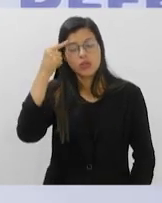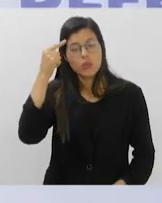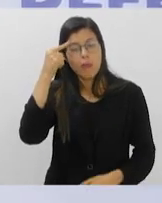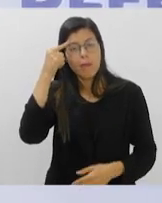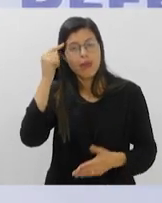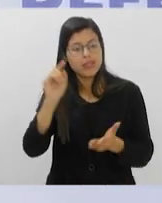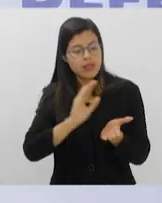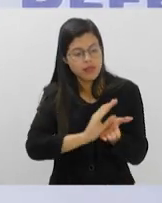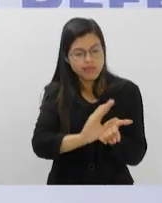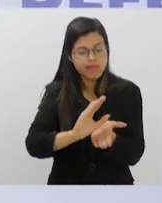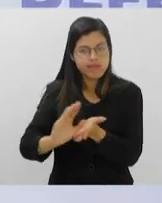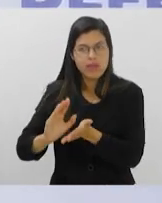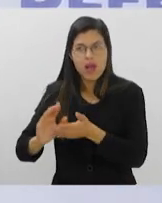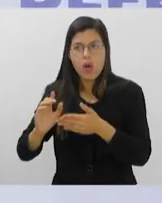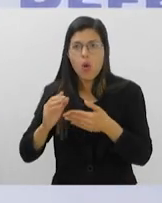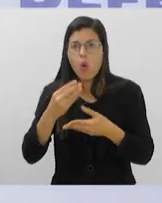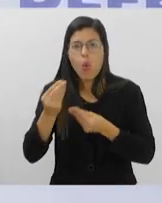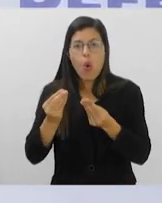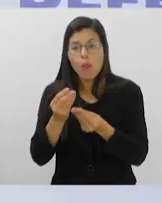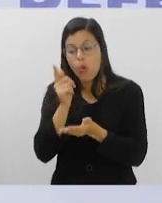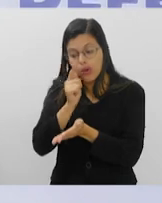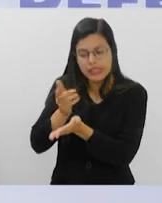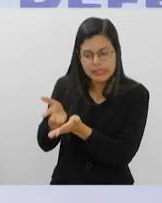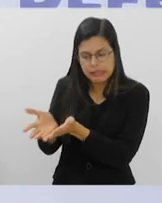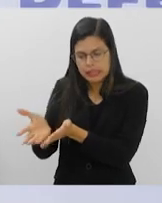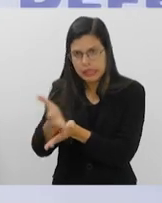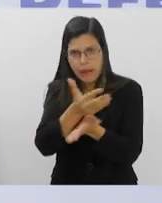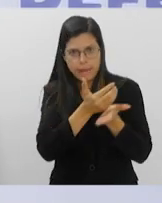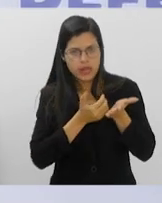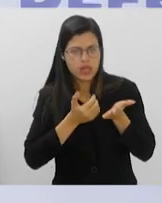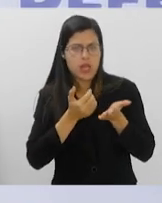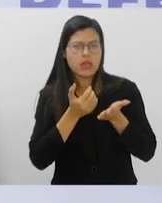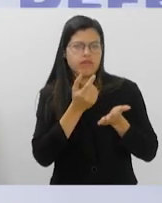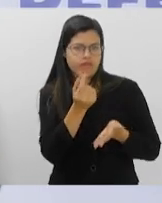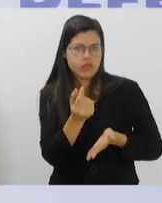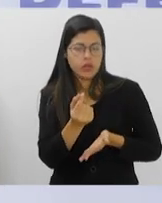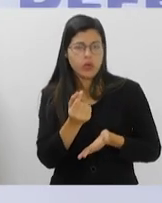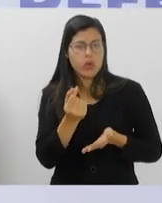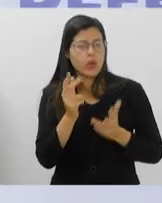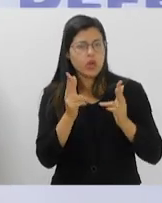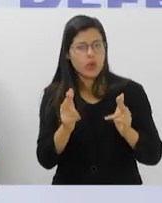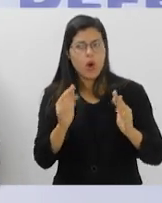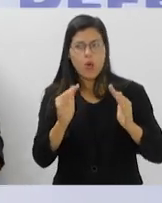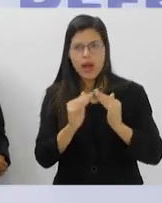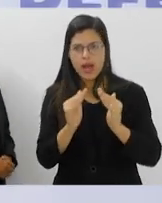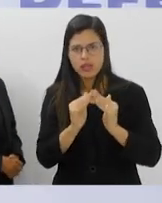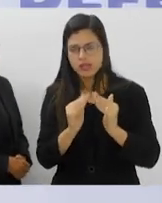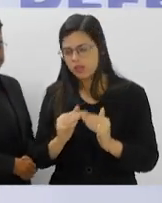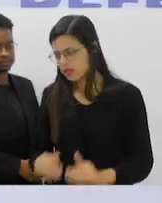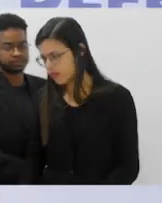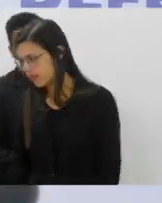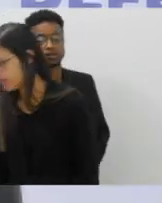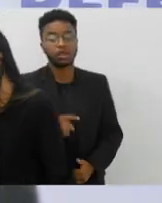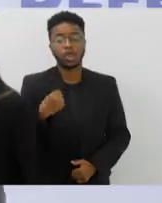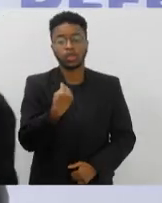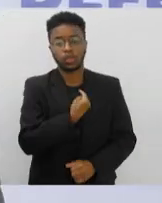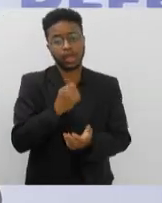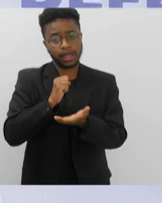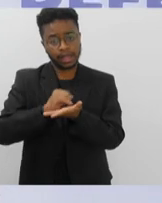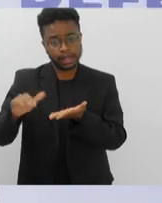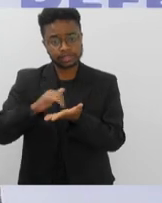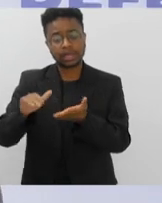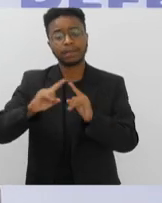em formma de captação de recursos financeiros né é igual a nossa casa a gente vai gastar mas pra gente gastar a gente tem que ganhar